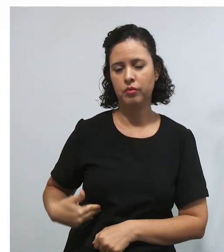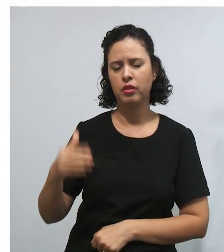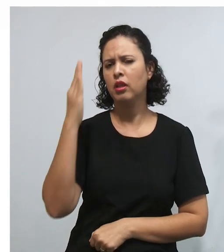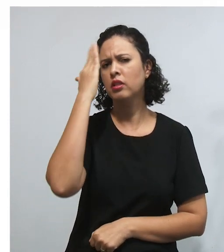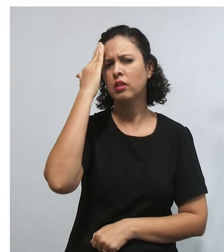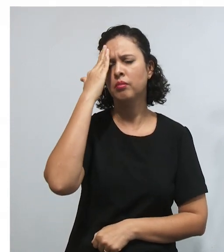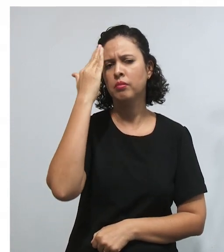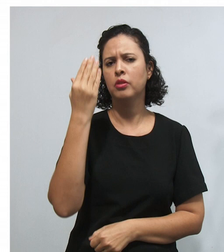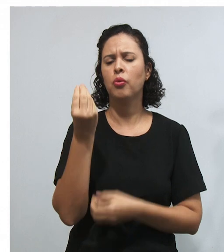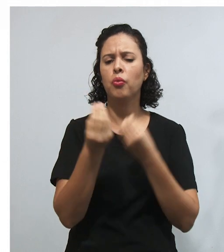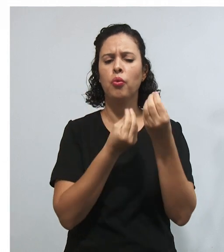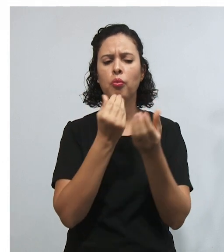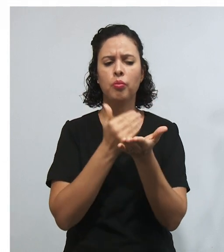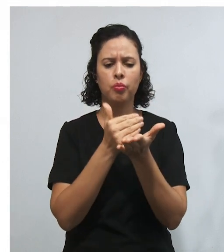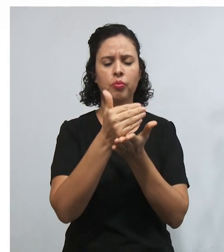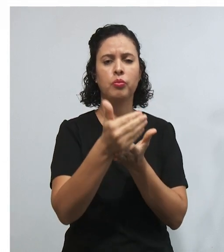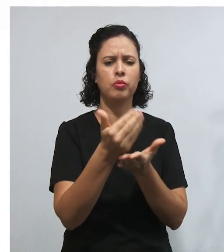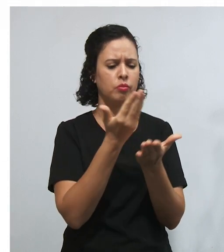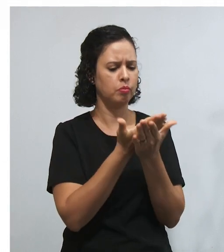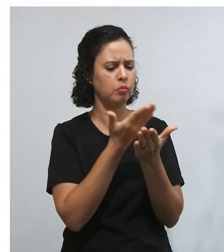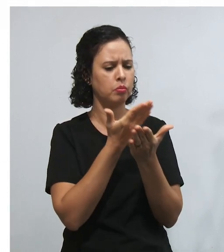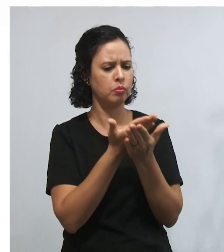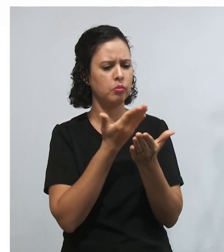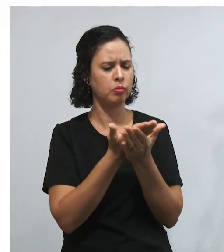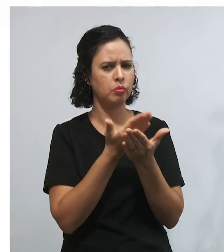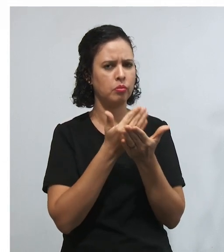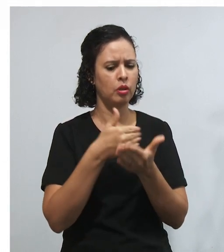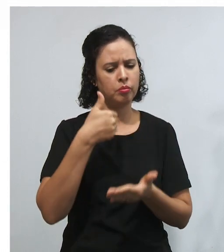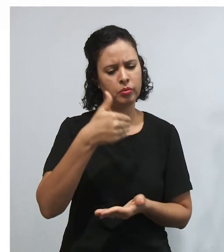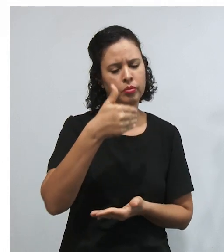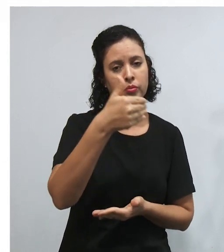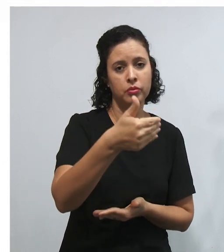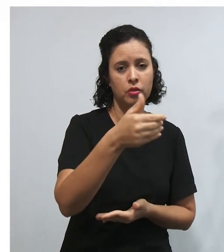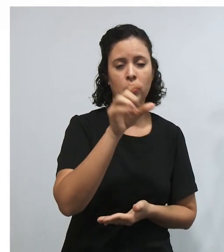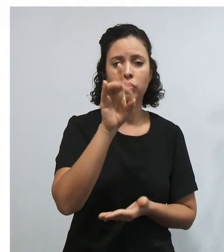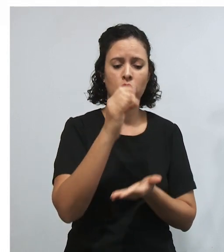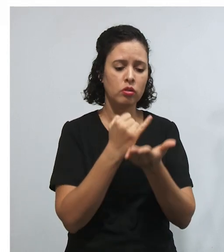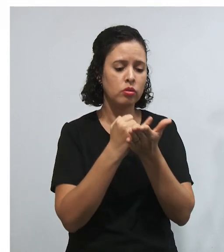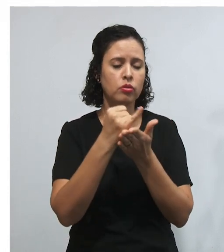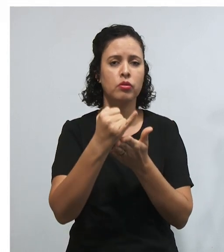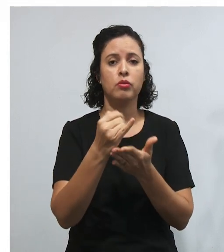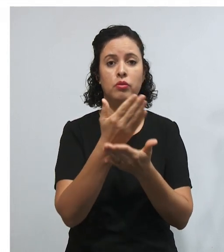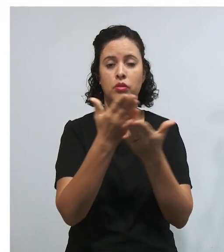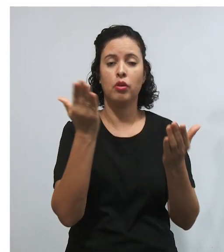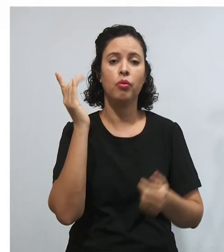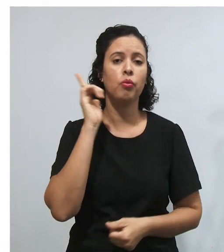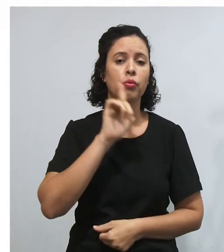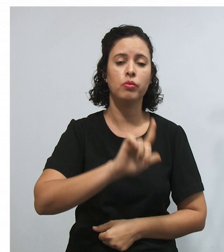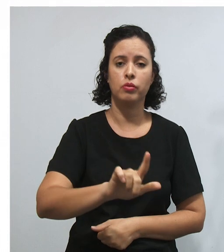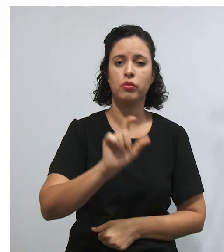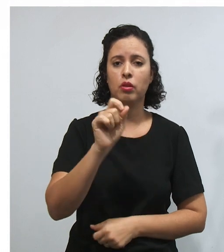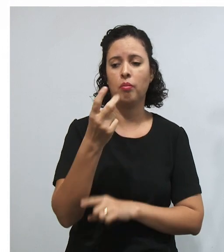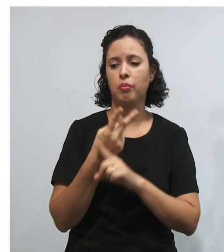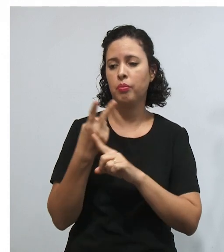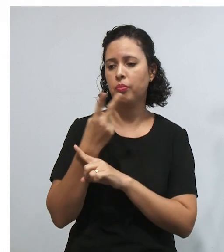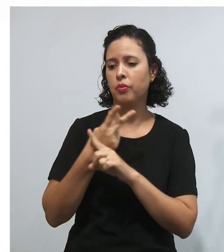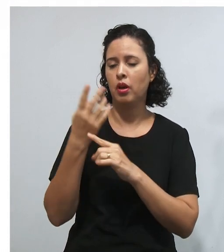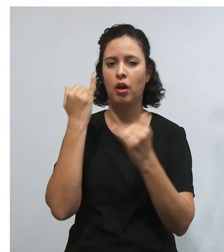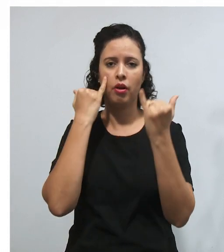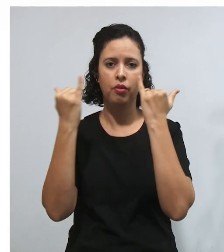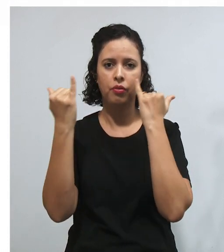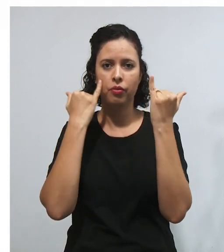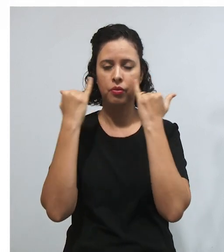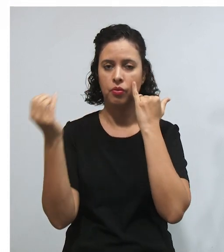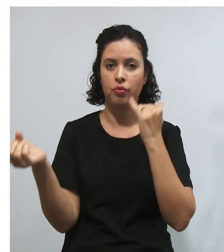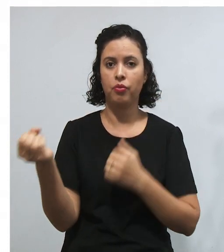por onde começar a trilhar os seus caminhos. Aqui é uma introdução, um pontapé inicial para que você tenha um norte para buscar as referências aí que